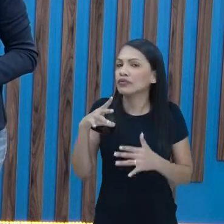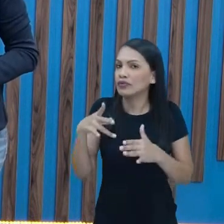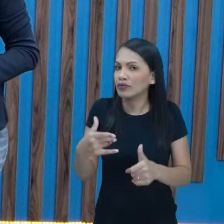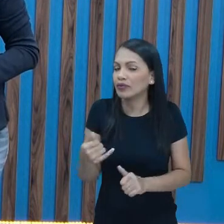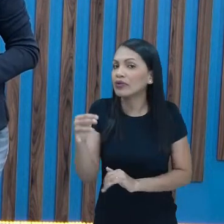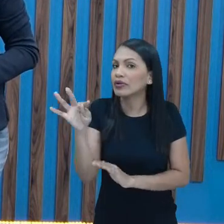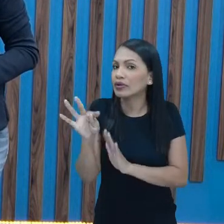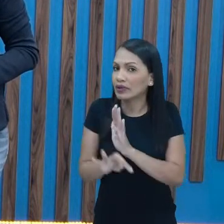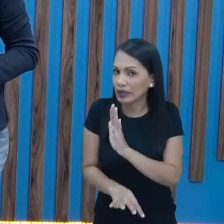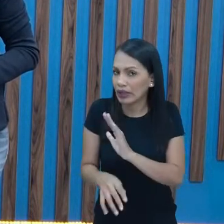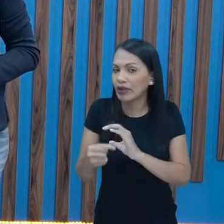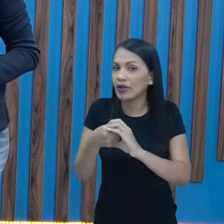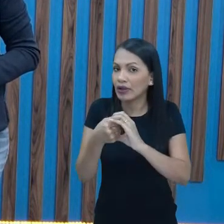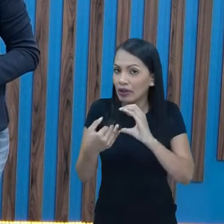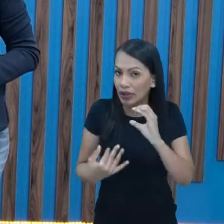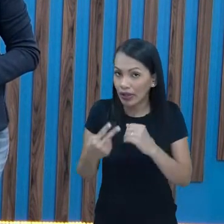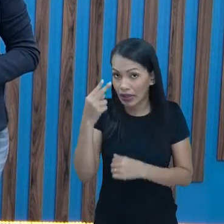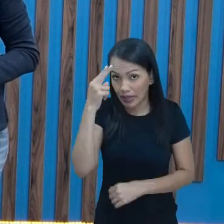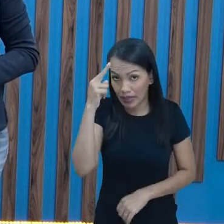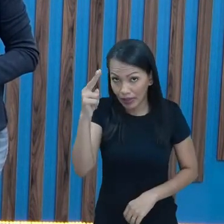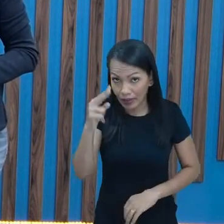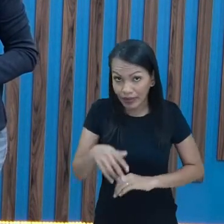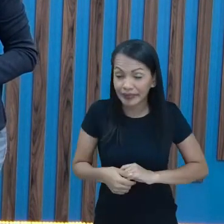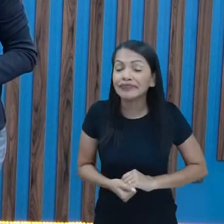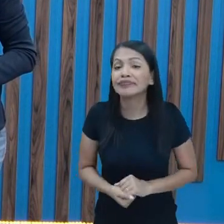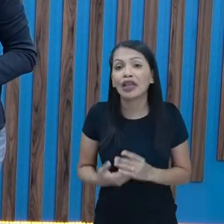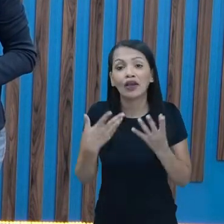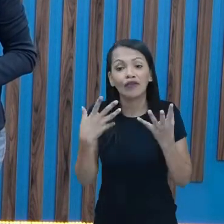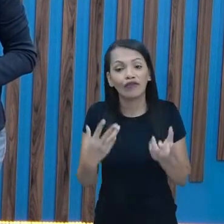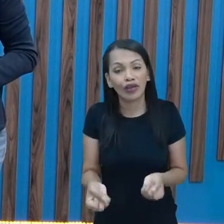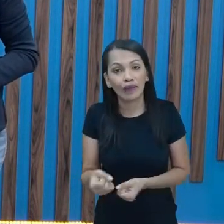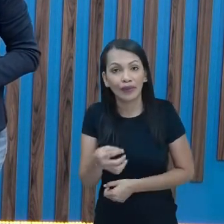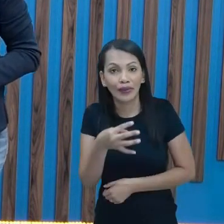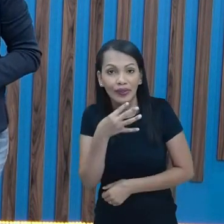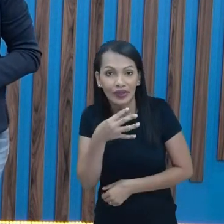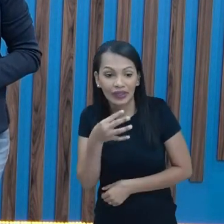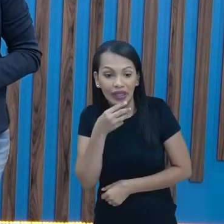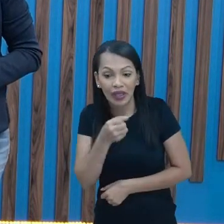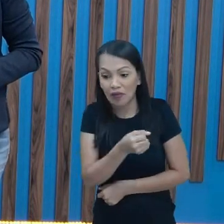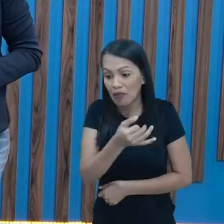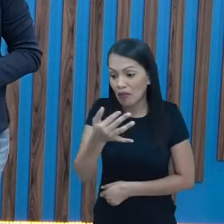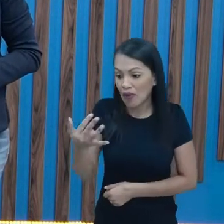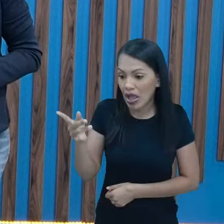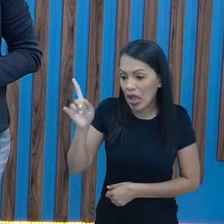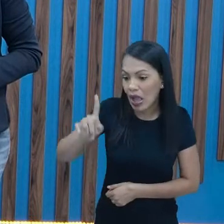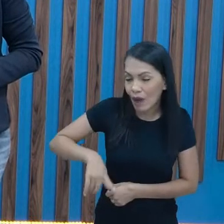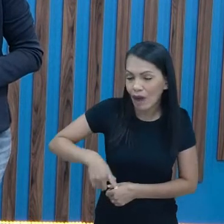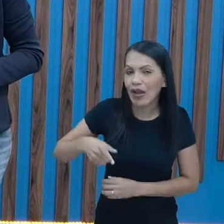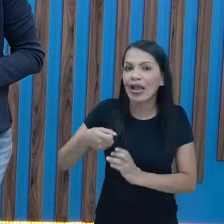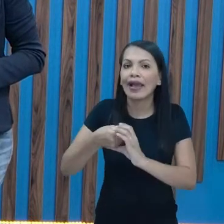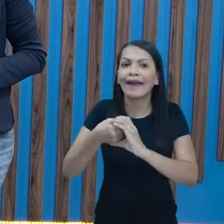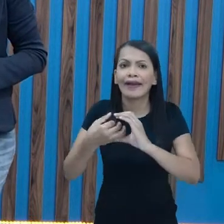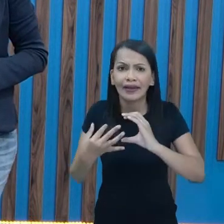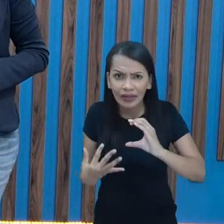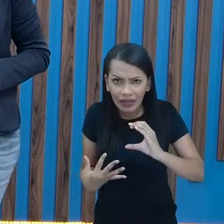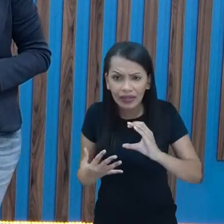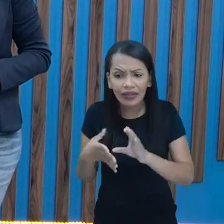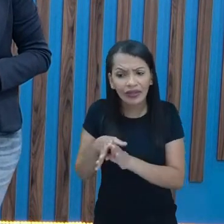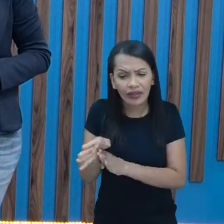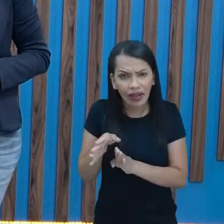suas características, lembra disso? Vamos então conhecer quais são as características de um texto